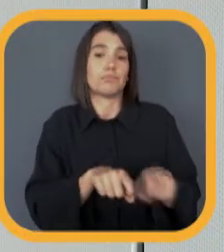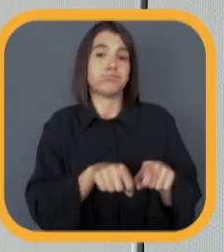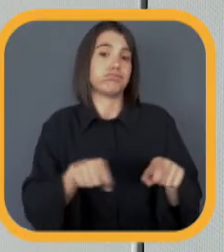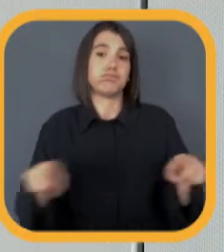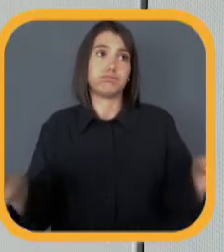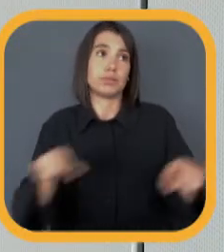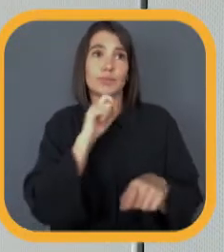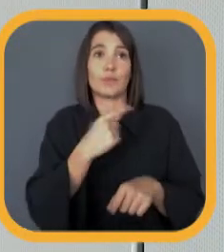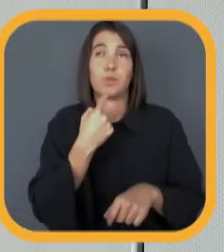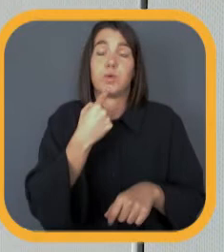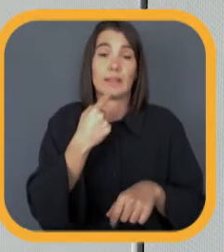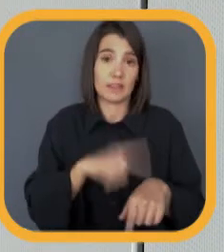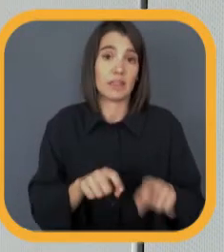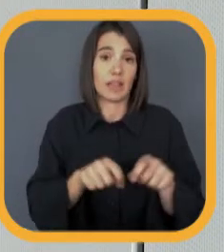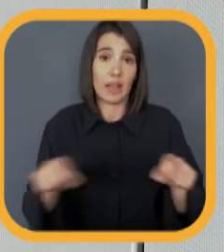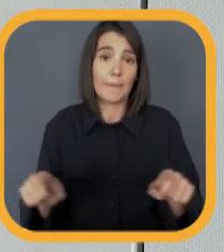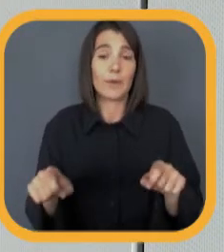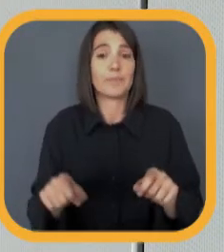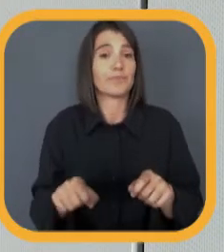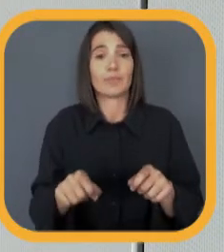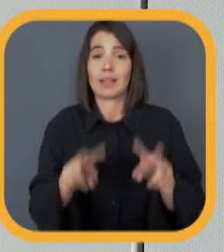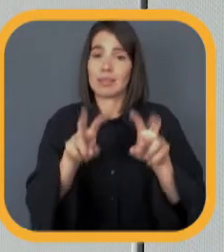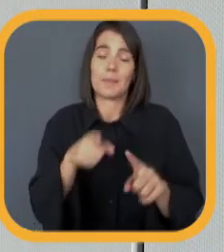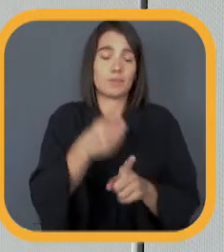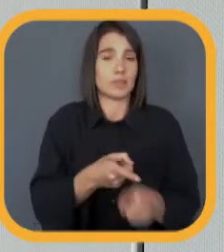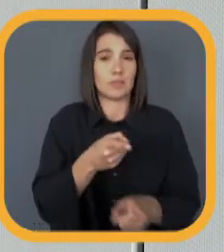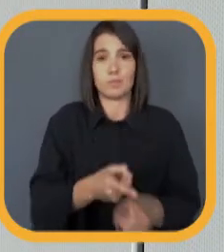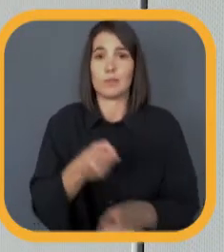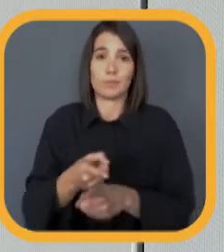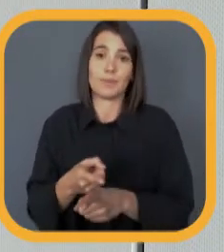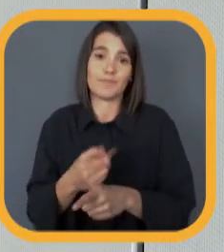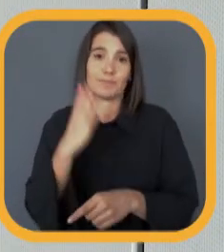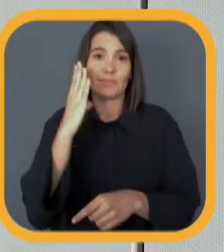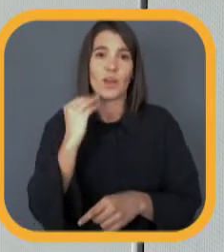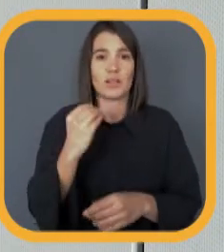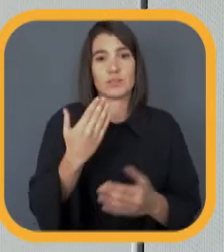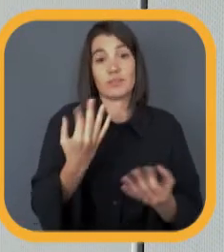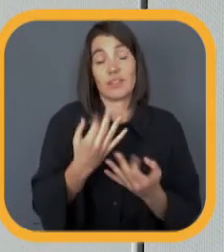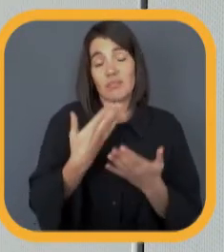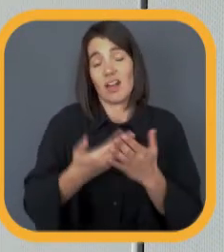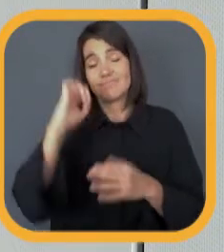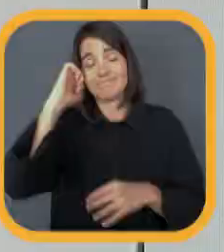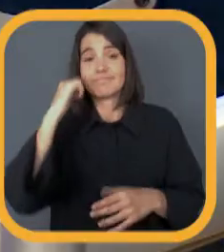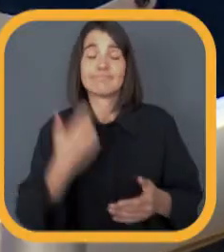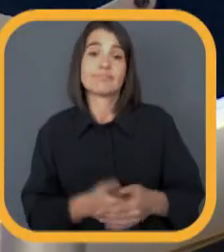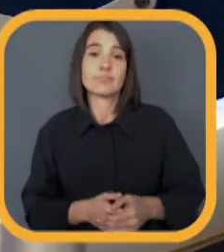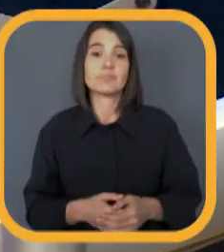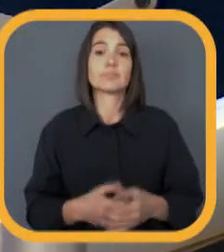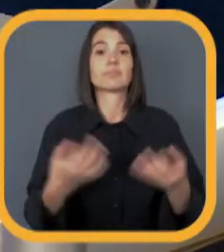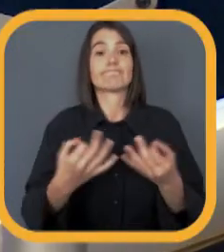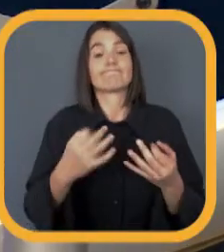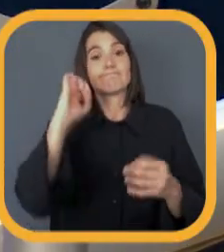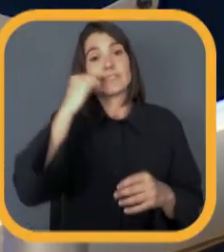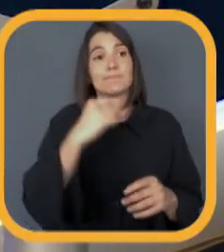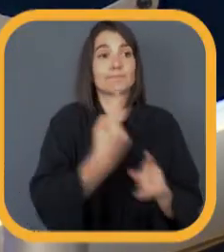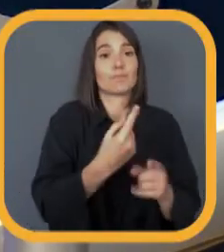durante muito tempo, talvez demasiado tempo, não se escreveu sobre mais nada e acho que isso teve algumas consequências. Apesar